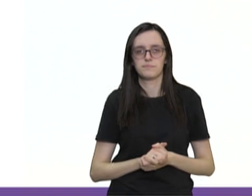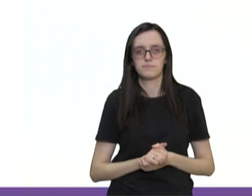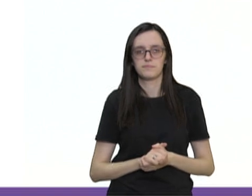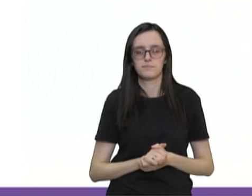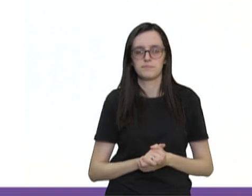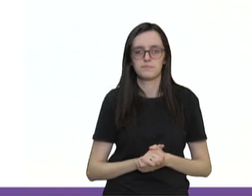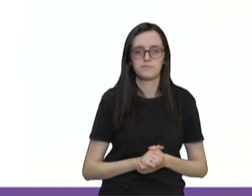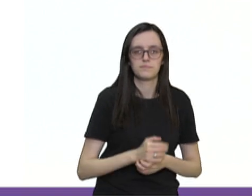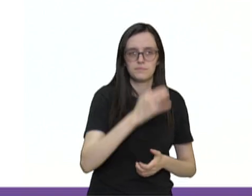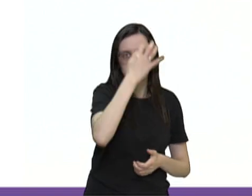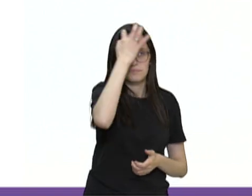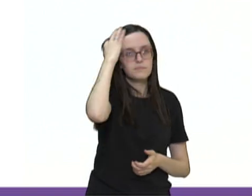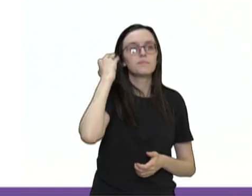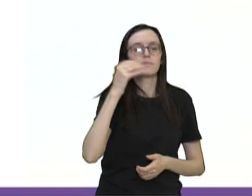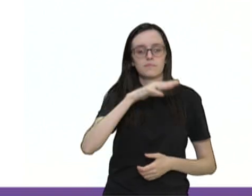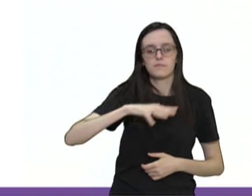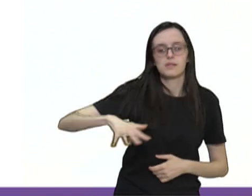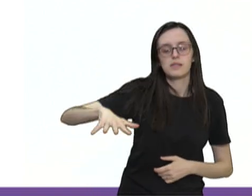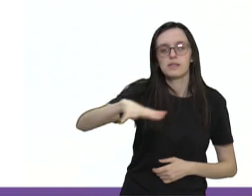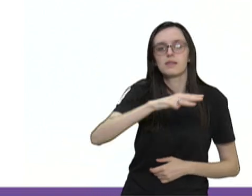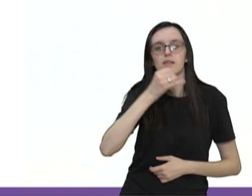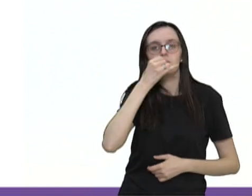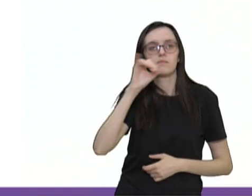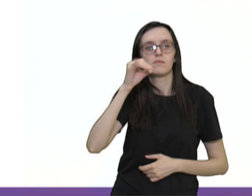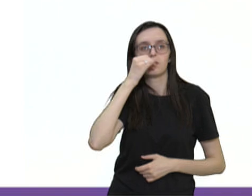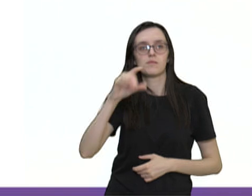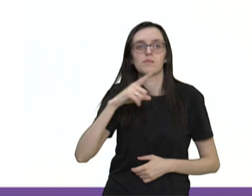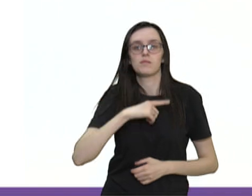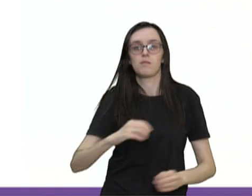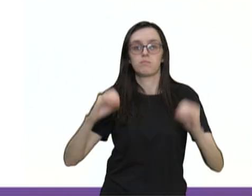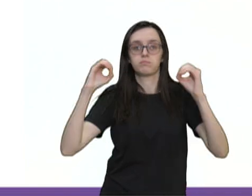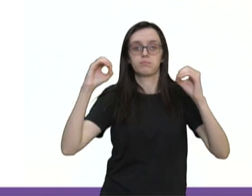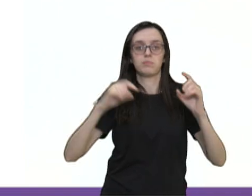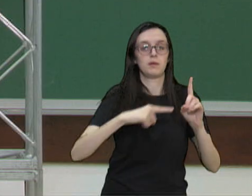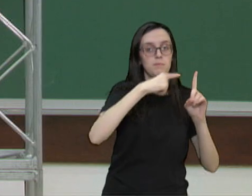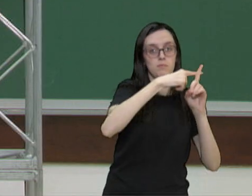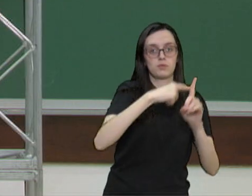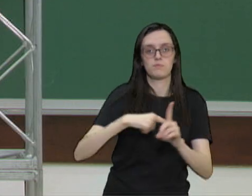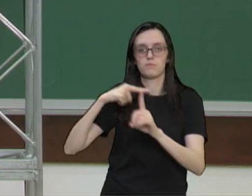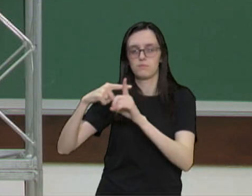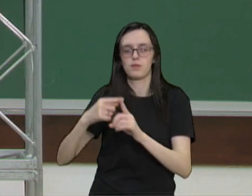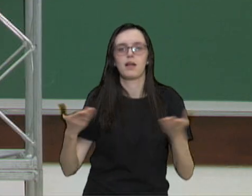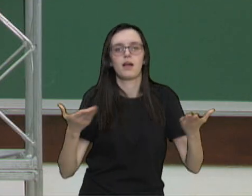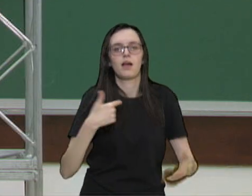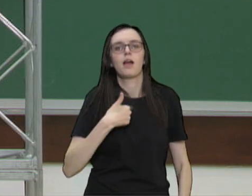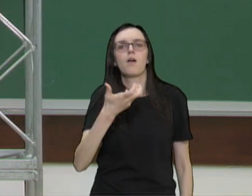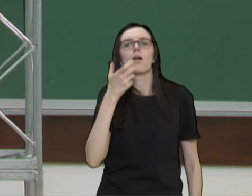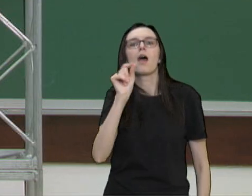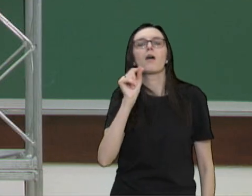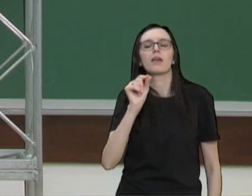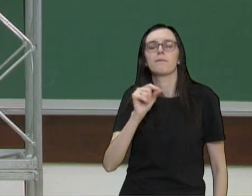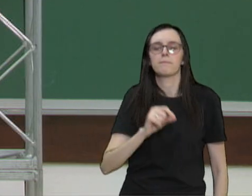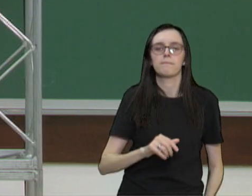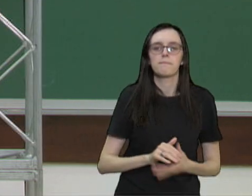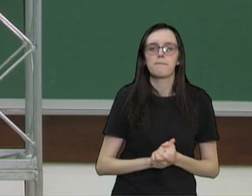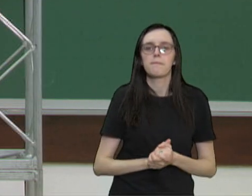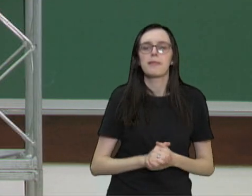Campo elétrico entre duas cargas pontuais positivas. Agora eu quero que você faça um